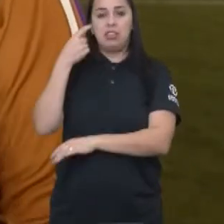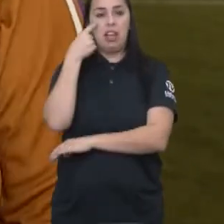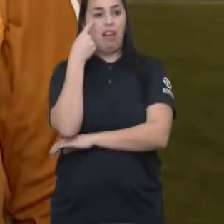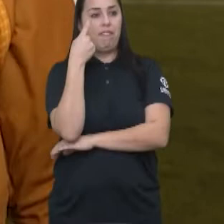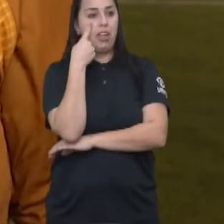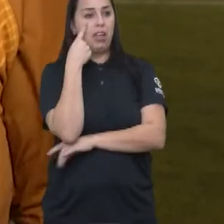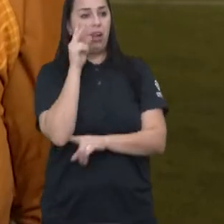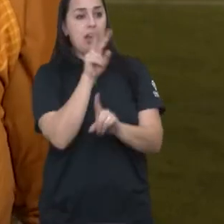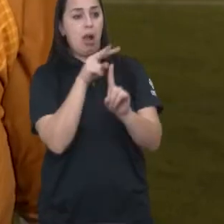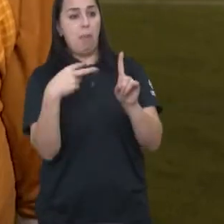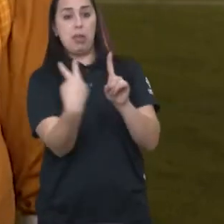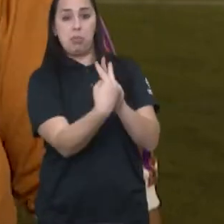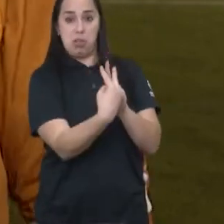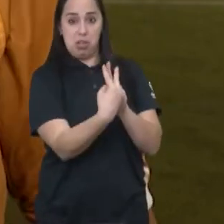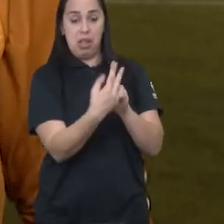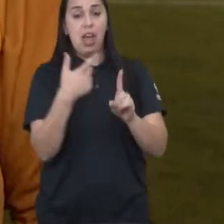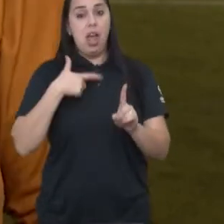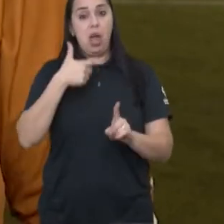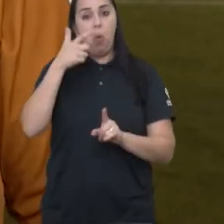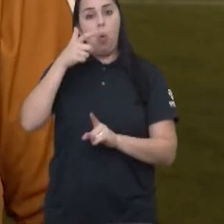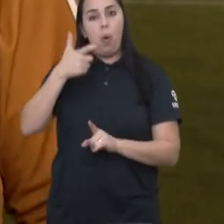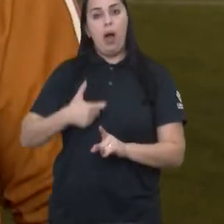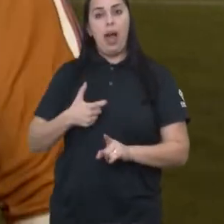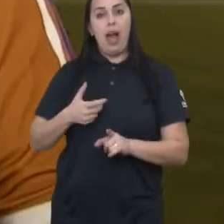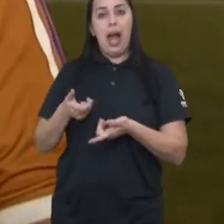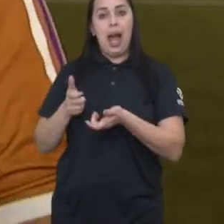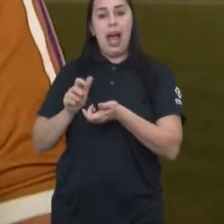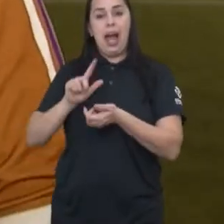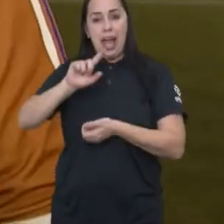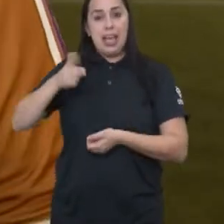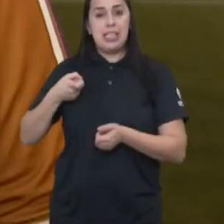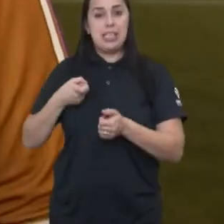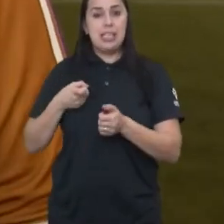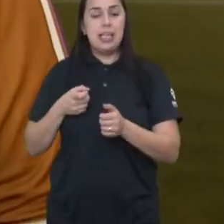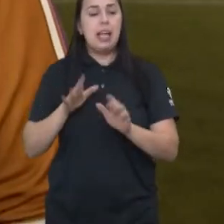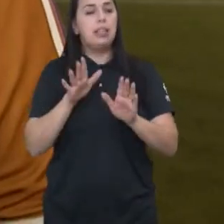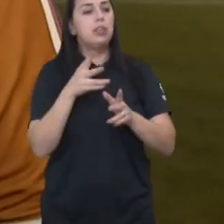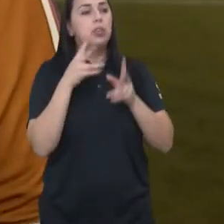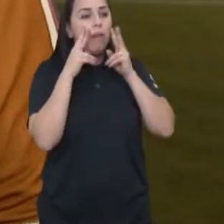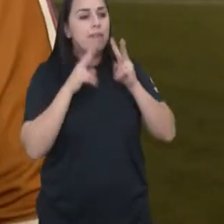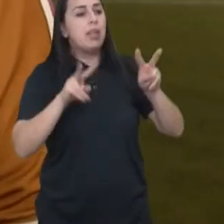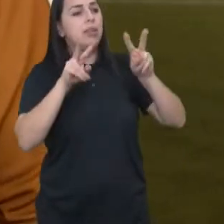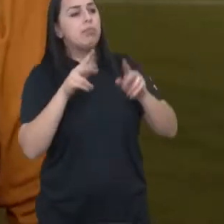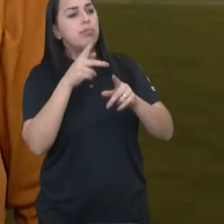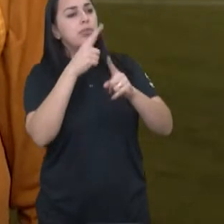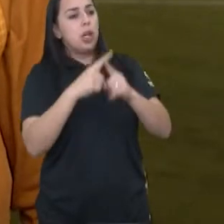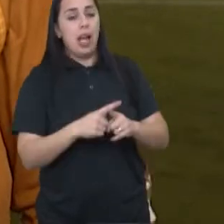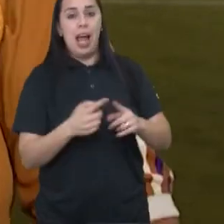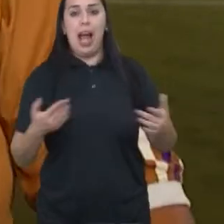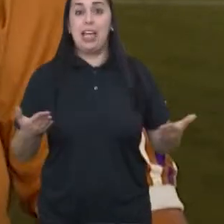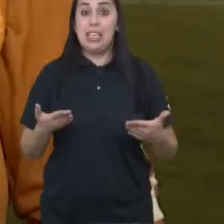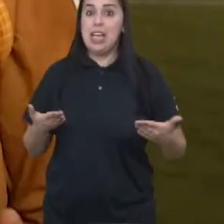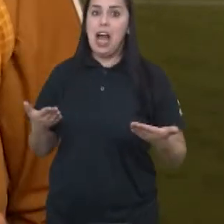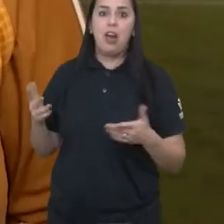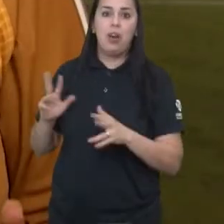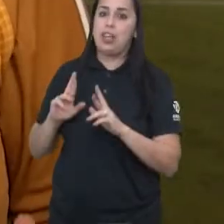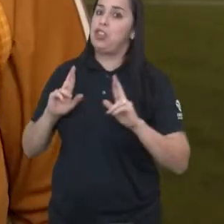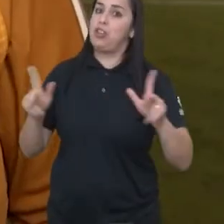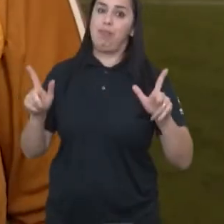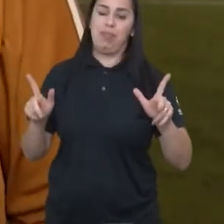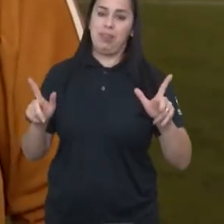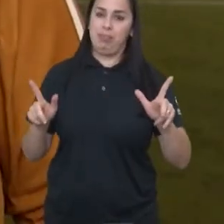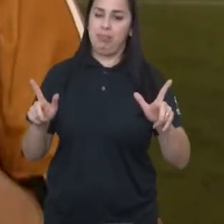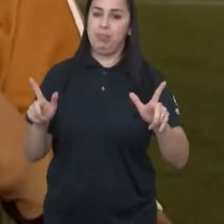futebol por 180 graus que eu sou ex atleta profissional de futebol Então eu só vi a competição aí agora aqui na escola o outro